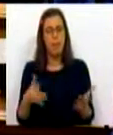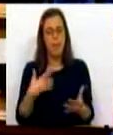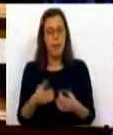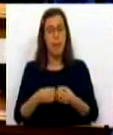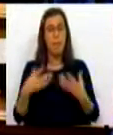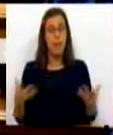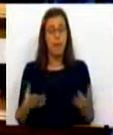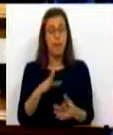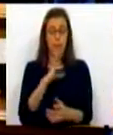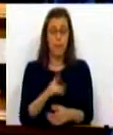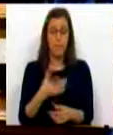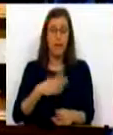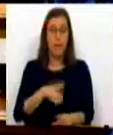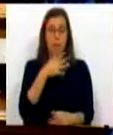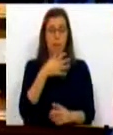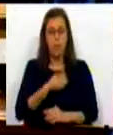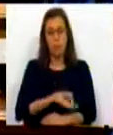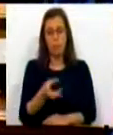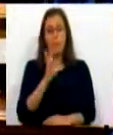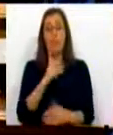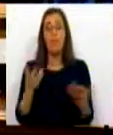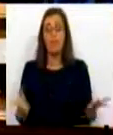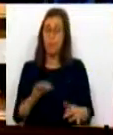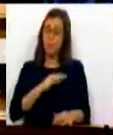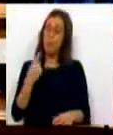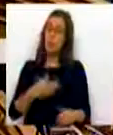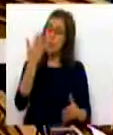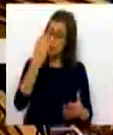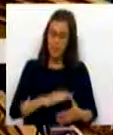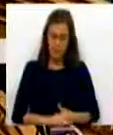vez mais os filhos que desejam ter.